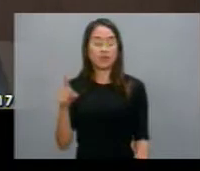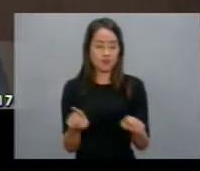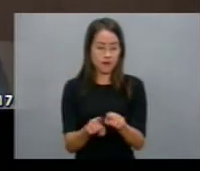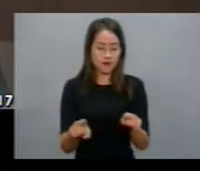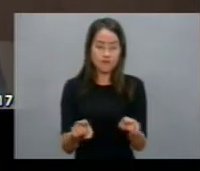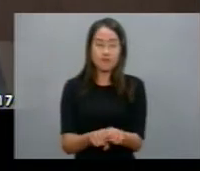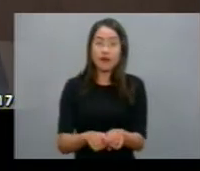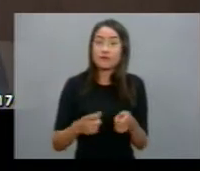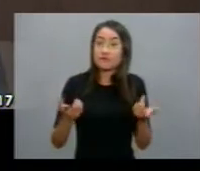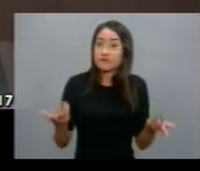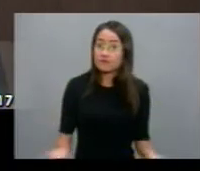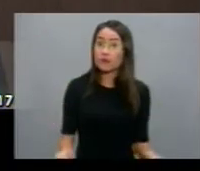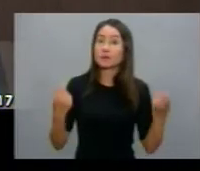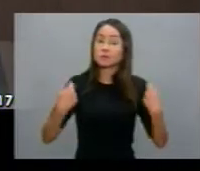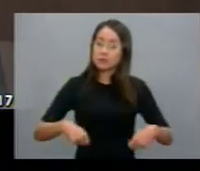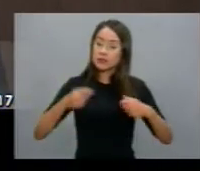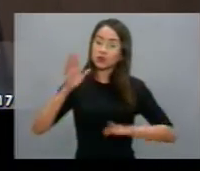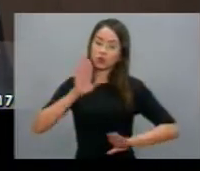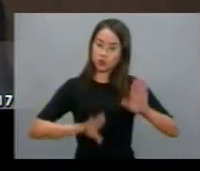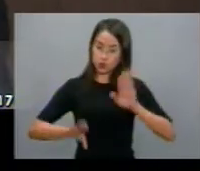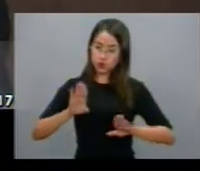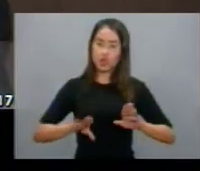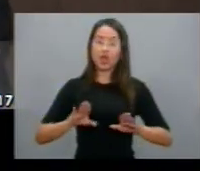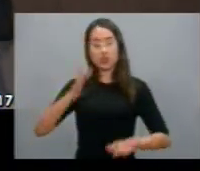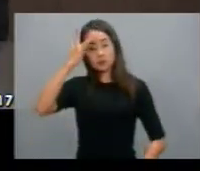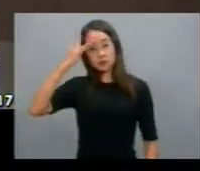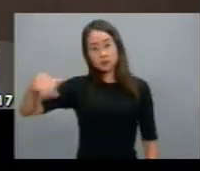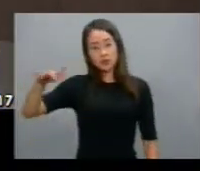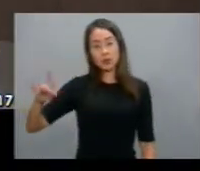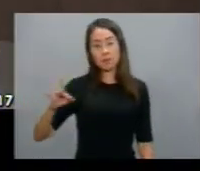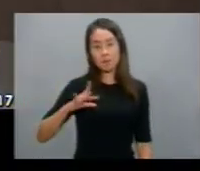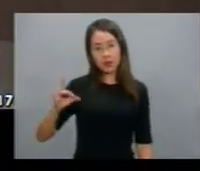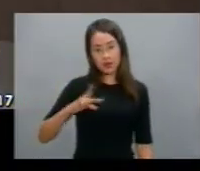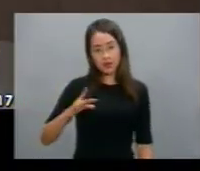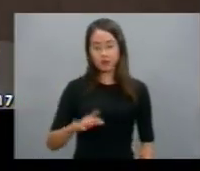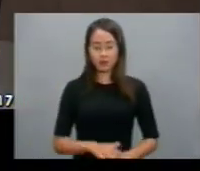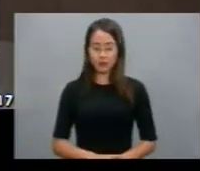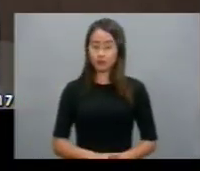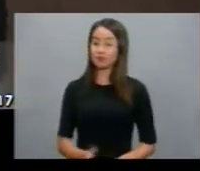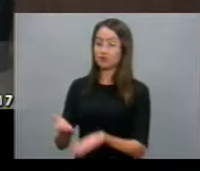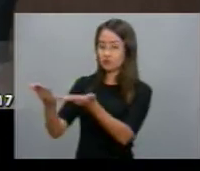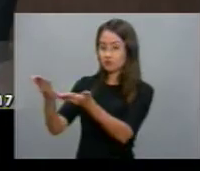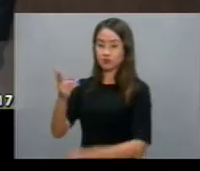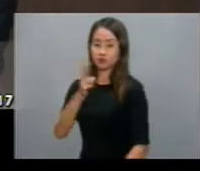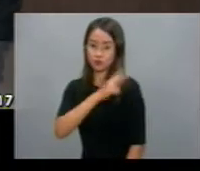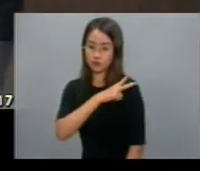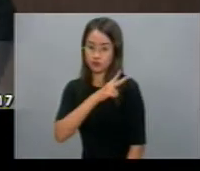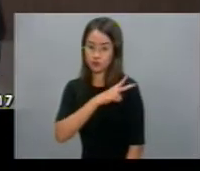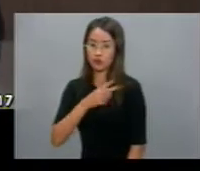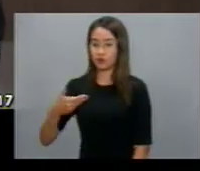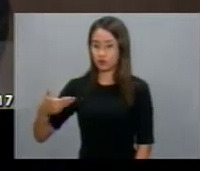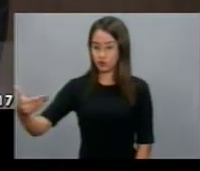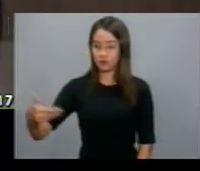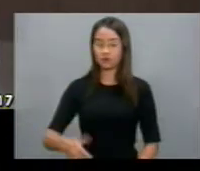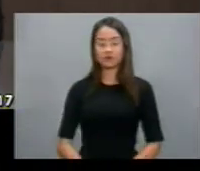sociedade cada vez mais aprisionada do medo e do pânico. Deputado Capitão Wagner, que me solicitou uma